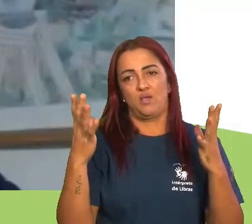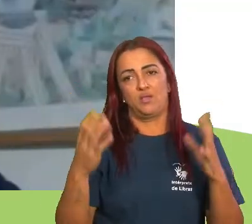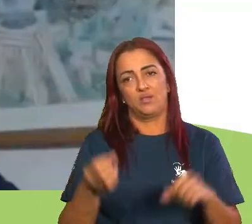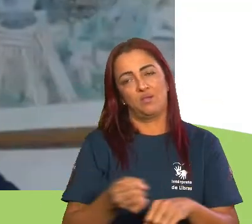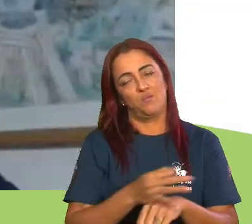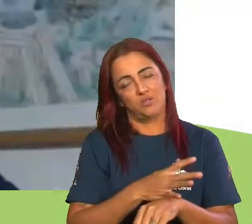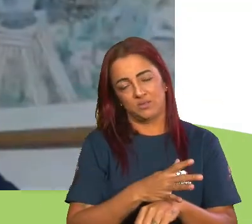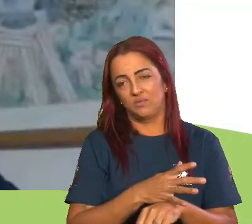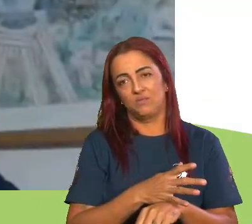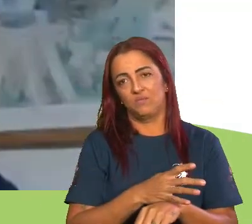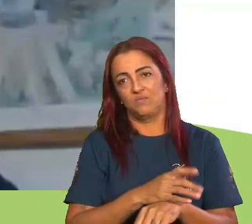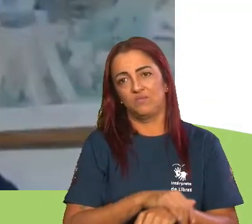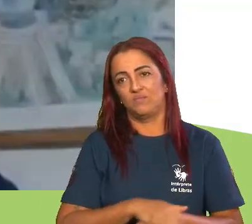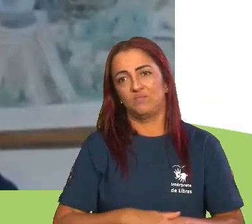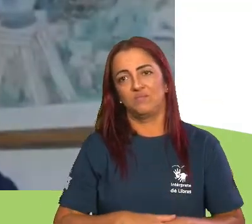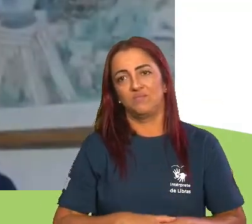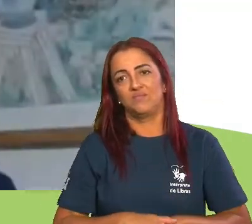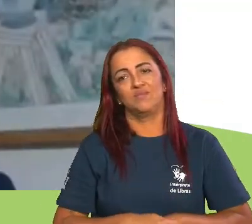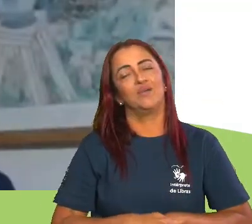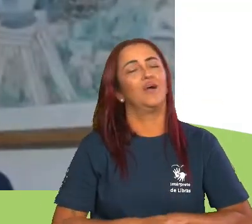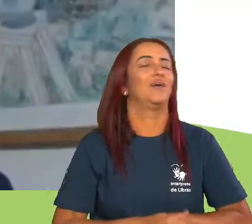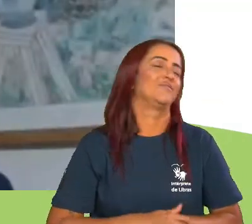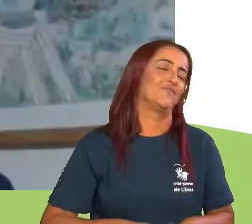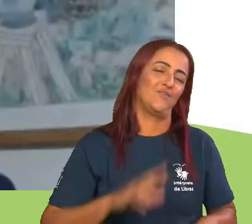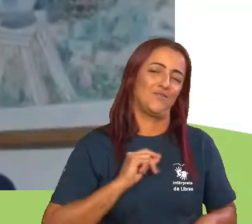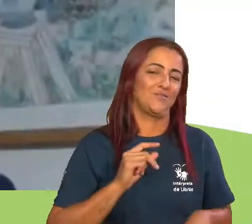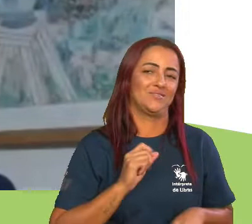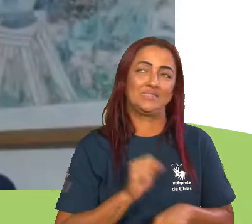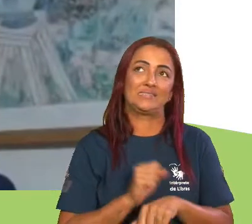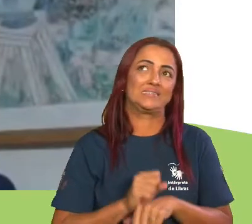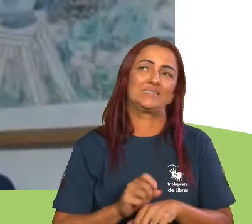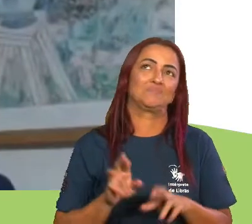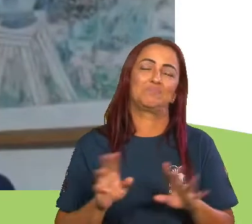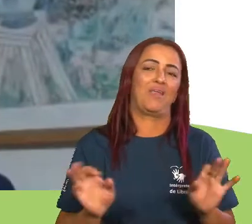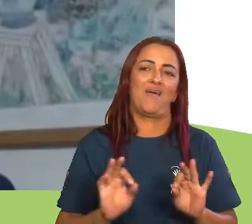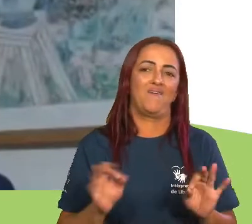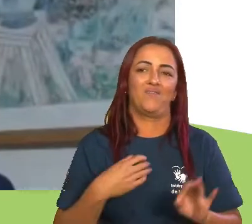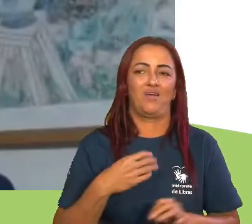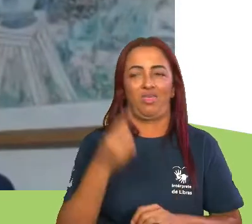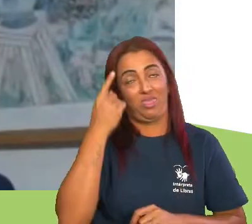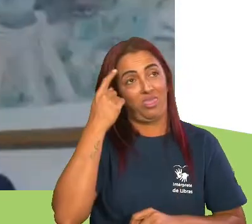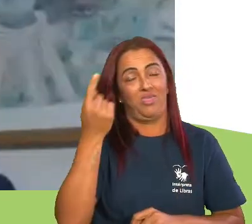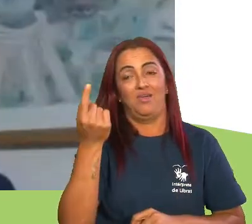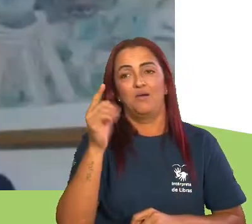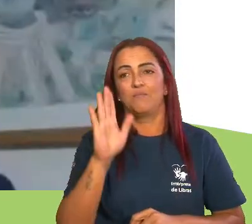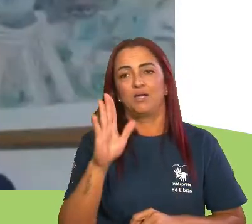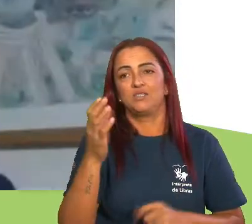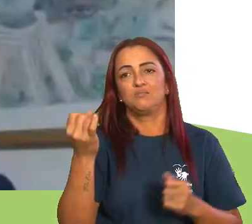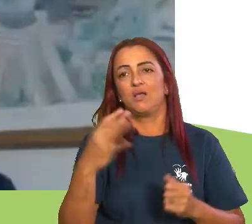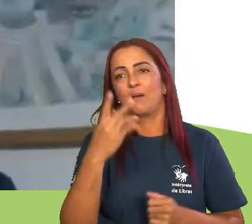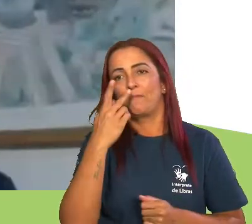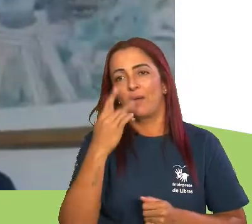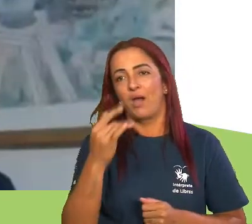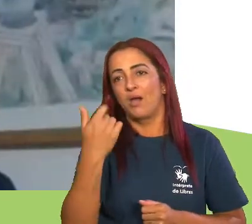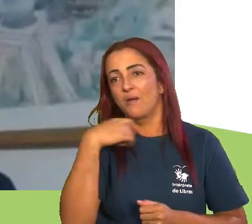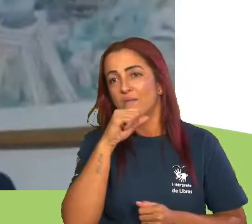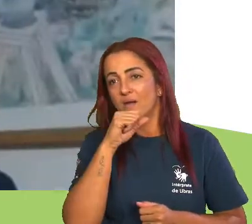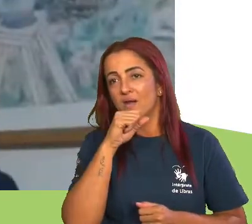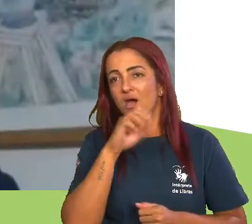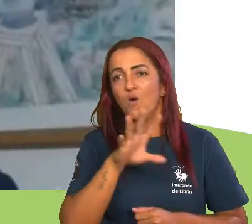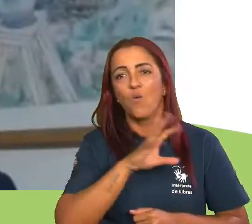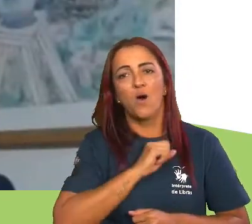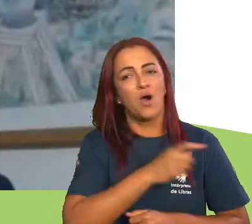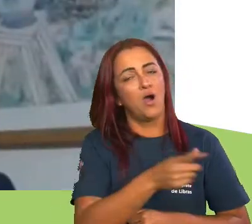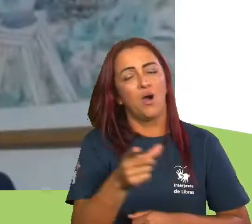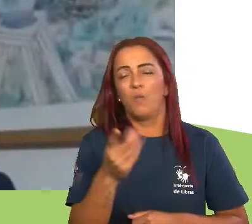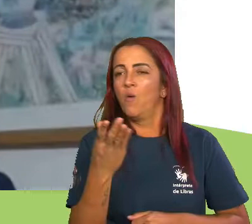nossa, eu fiquei chocado, que eu não esperava essa surpresa, estou até emocionado, mas eu queria dizer, pai e mãe, que eu amo muito